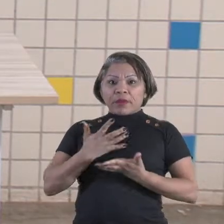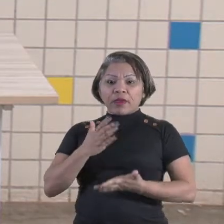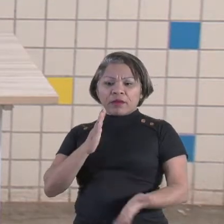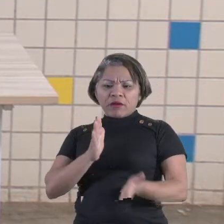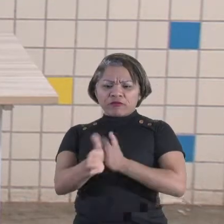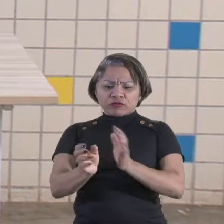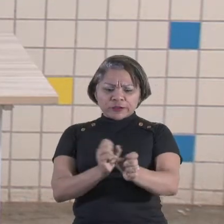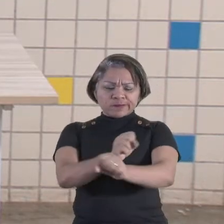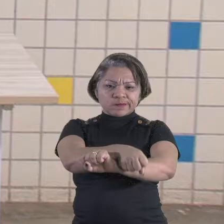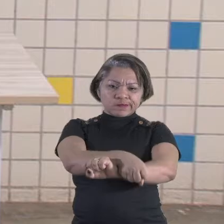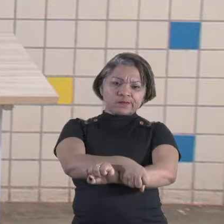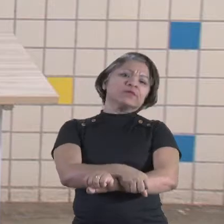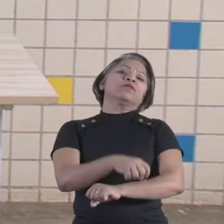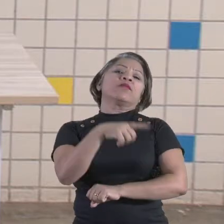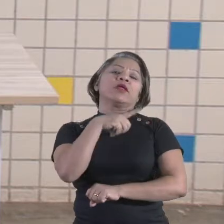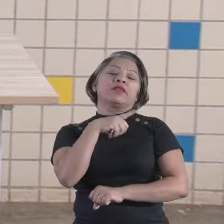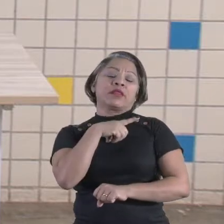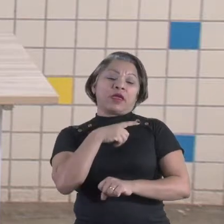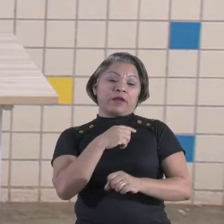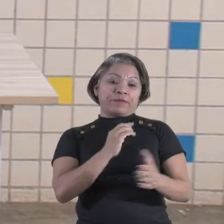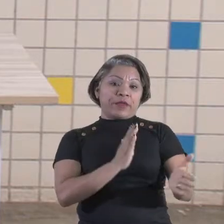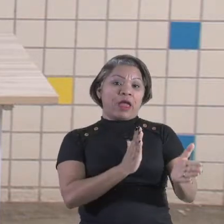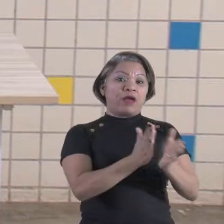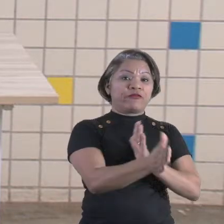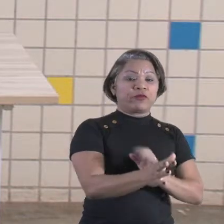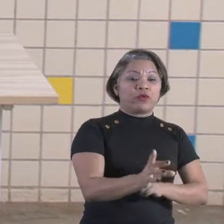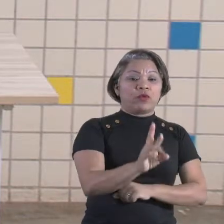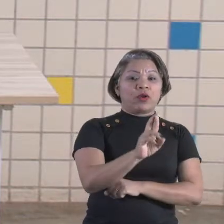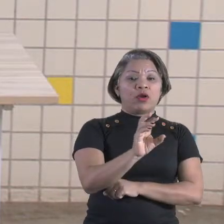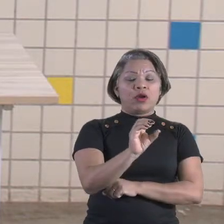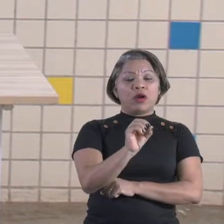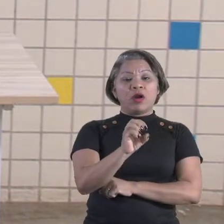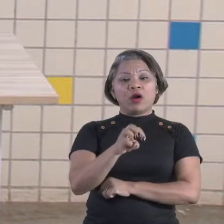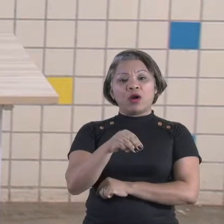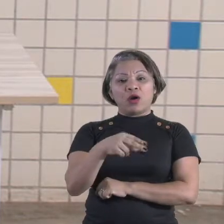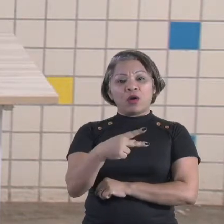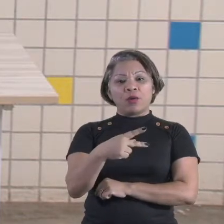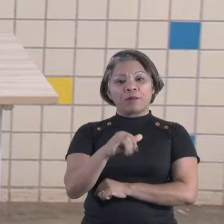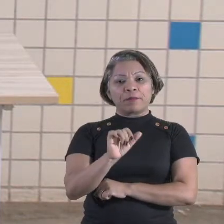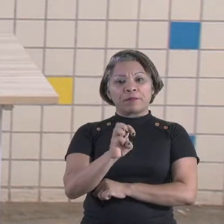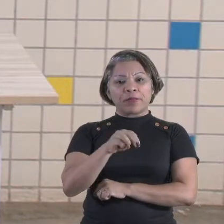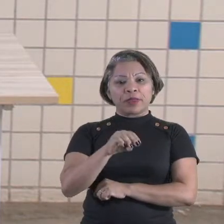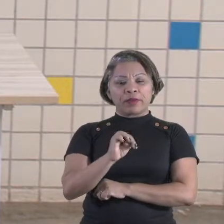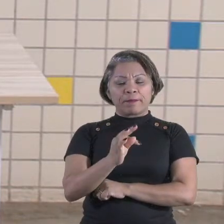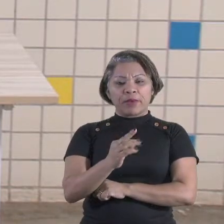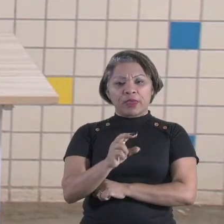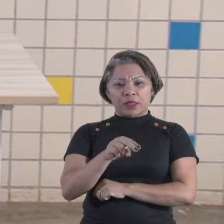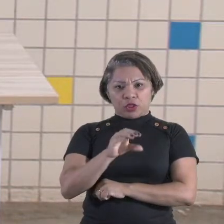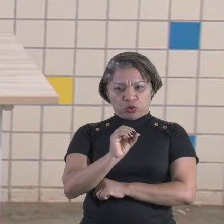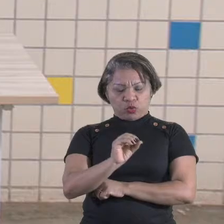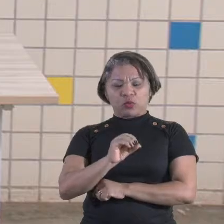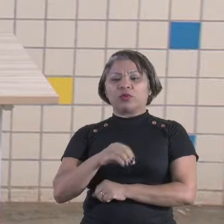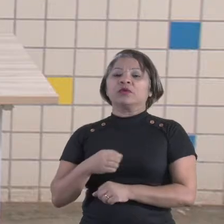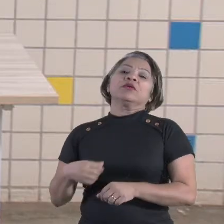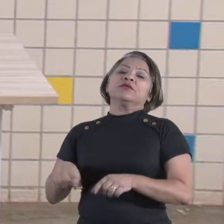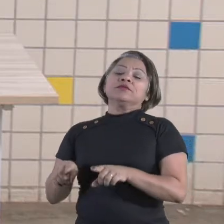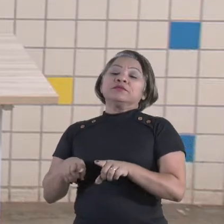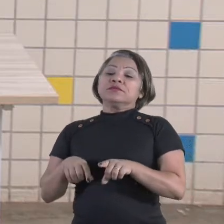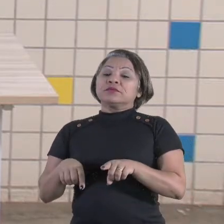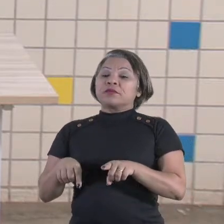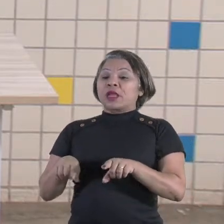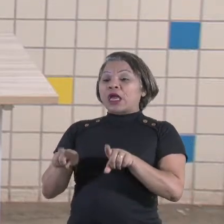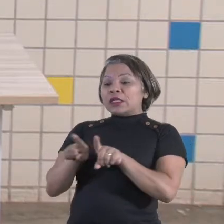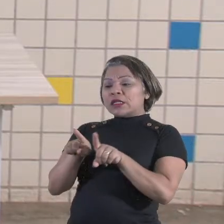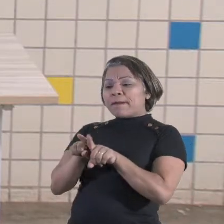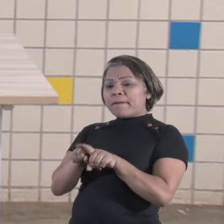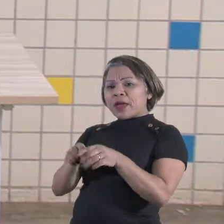a fuga de rompimento e a fuga em que eles questionavam a prática da